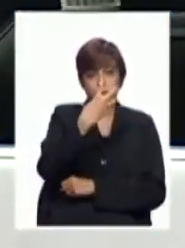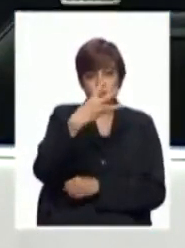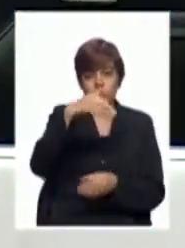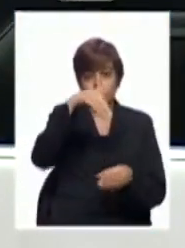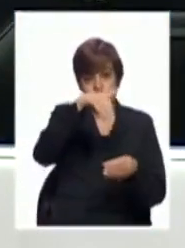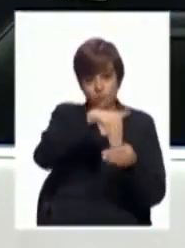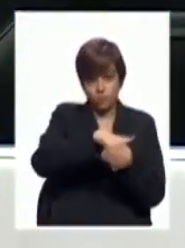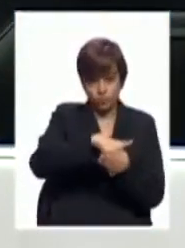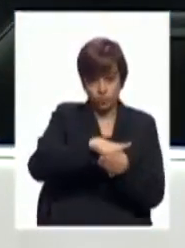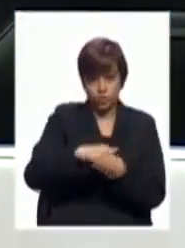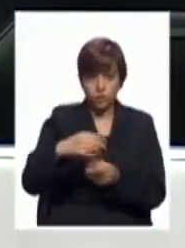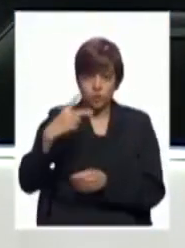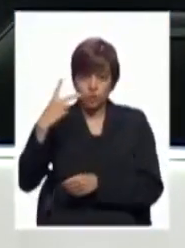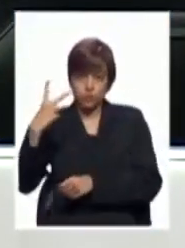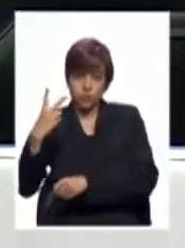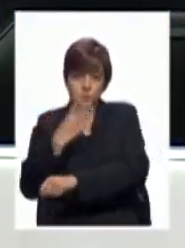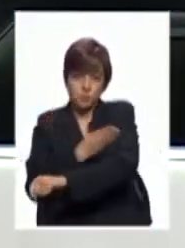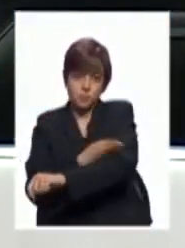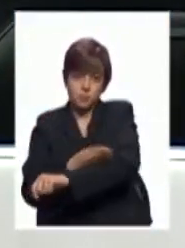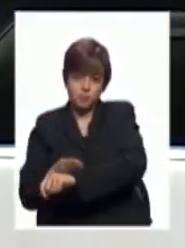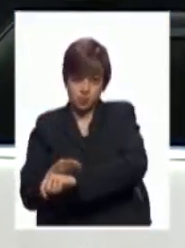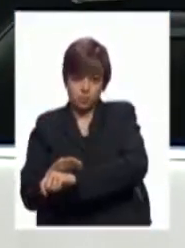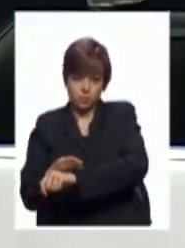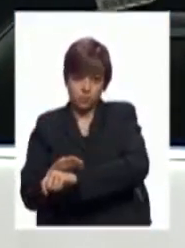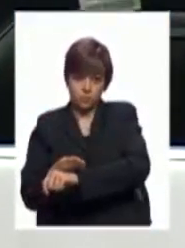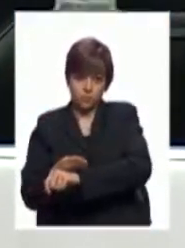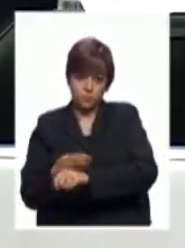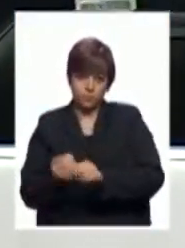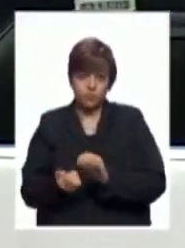votos em branco. De qualquer maneira, é paz, né?